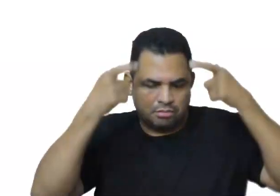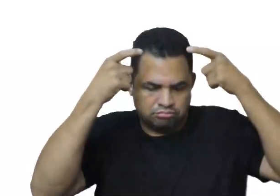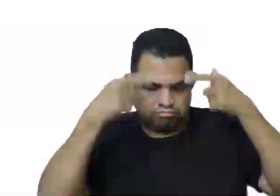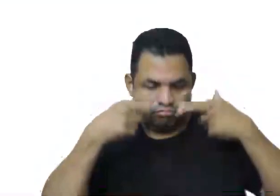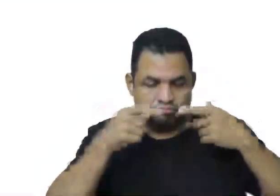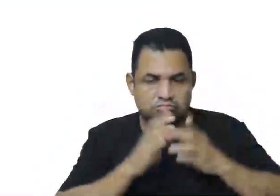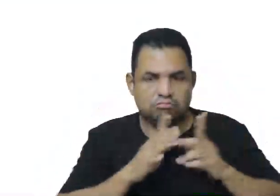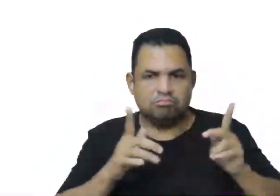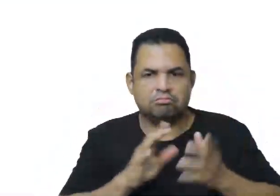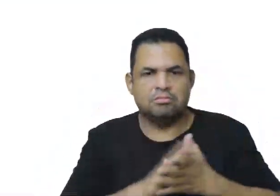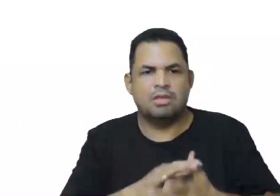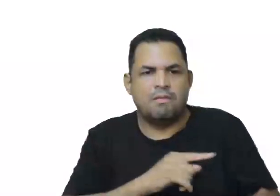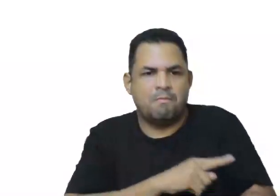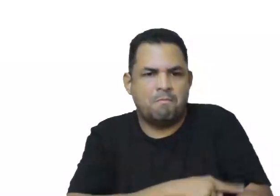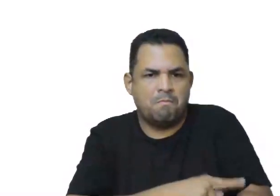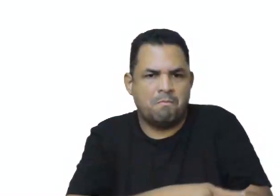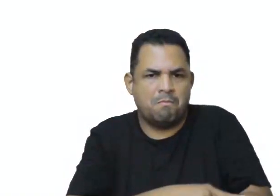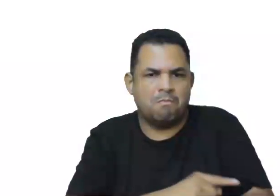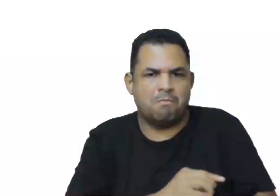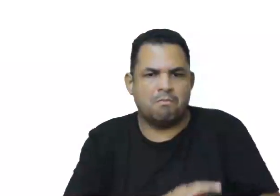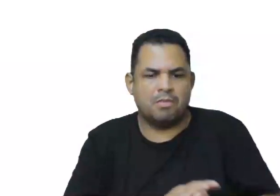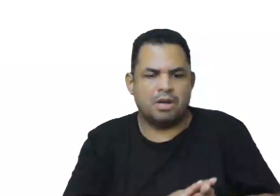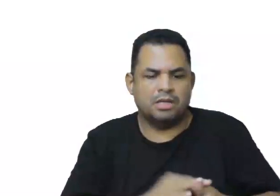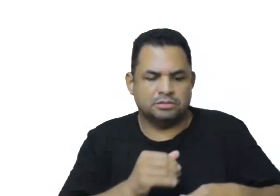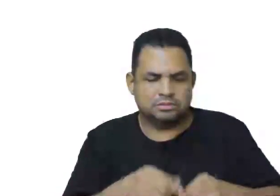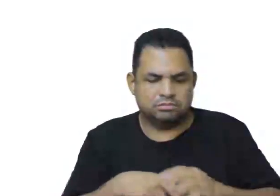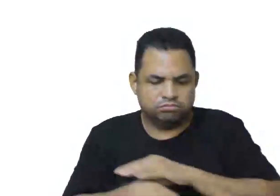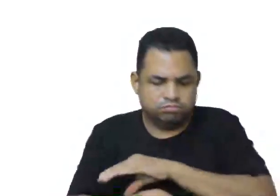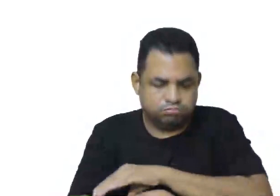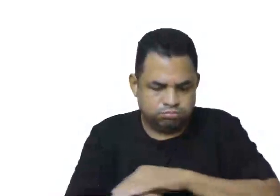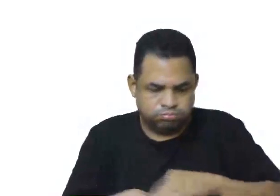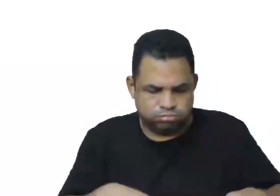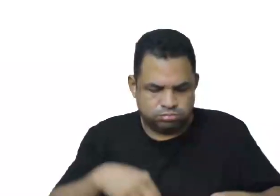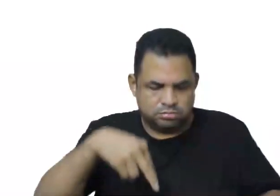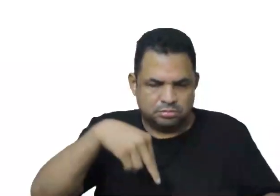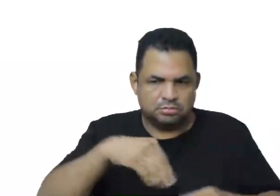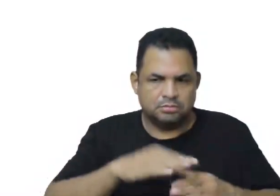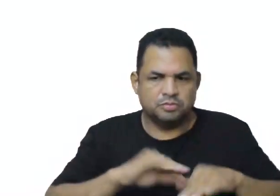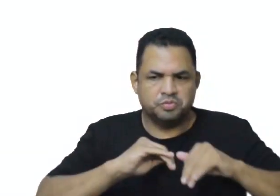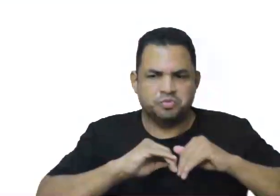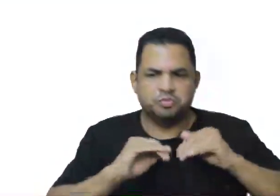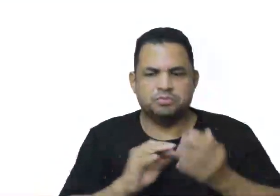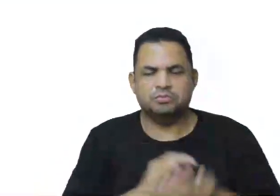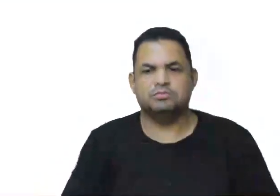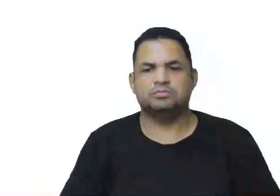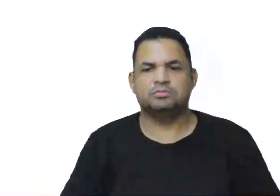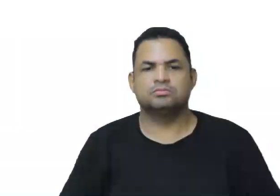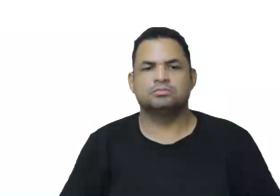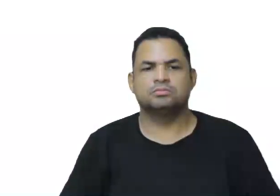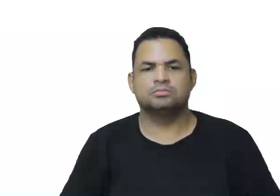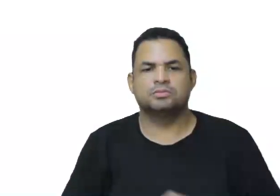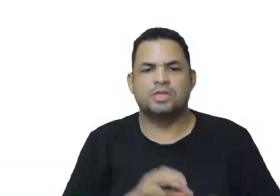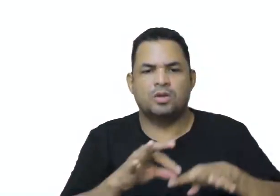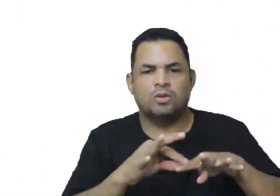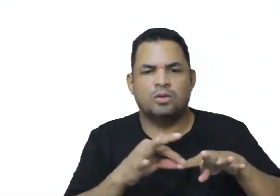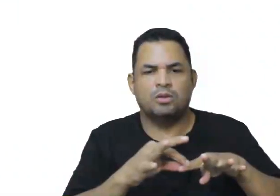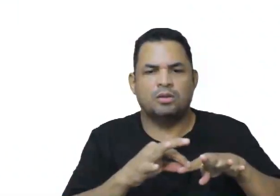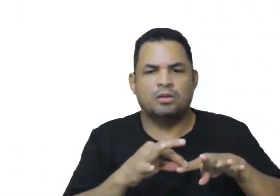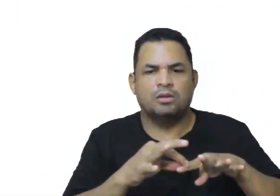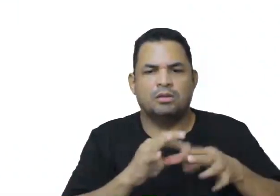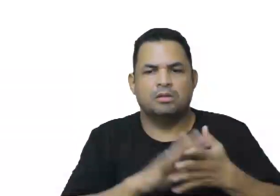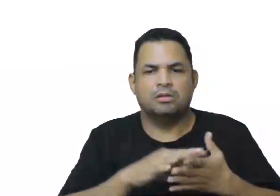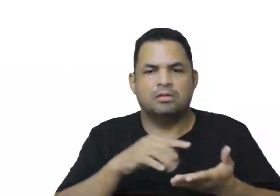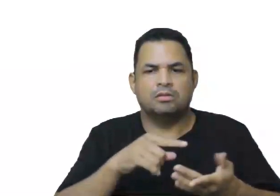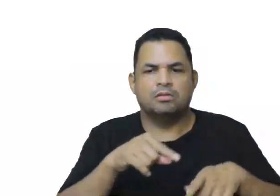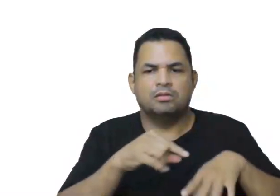corpo e os braços maiores que as pernas, ou seja, tudo muito desproporcional ainda, né? Os dedos das mãos e dos pés